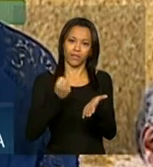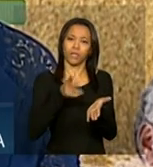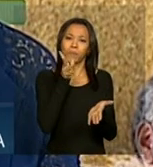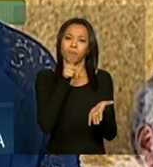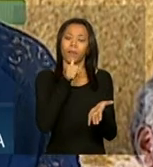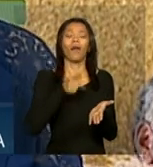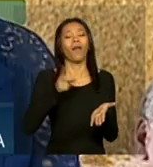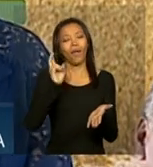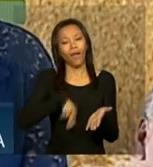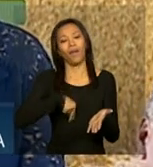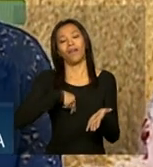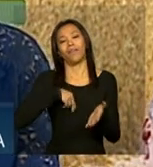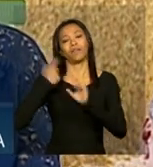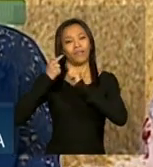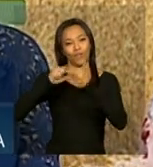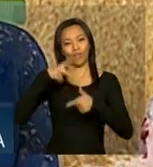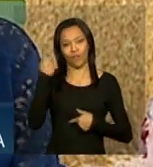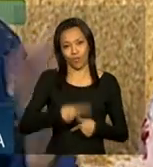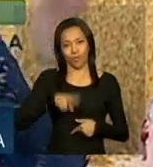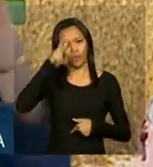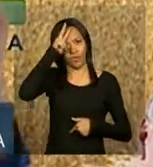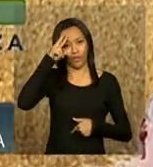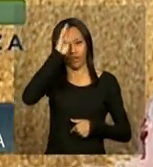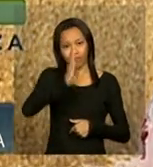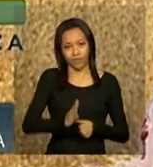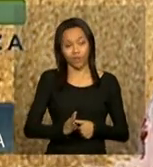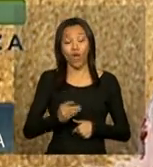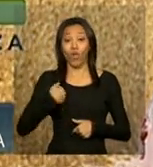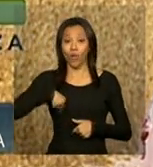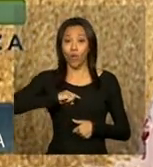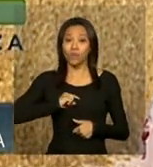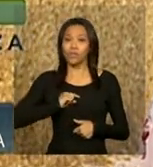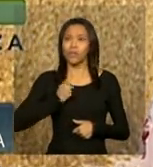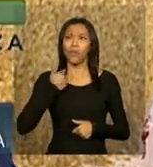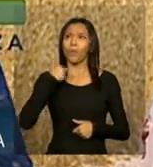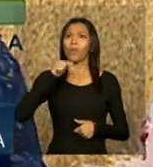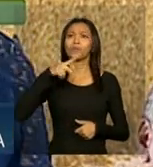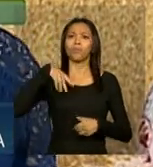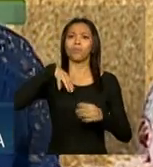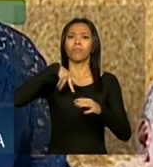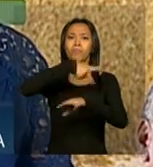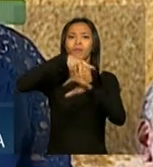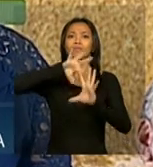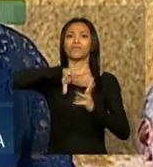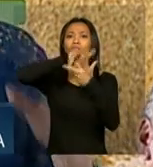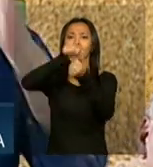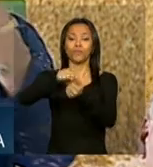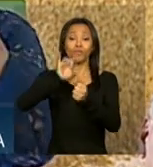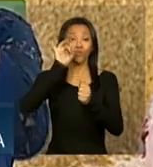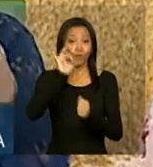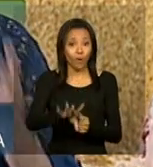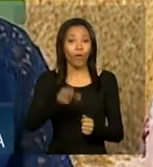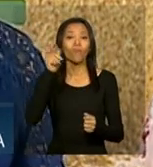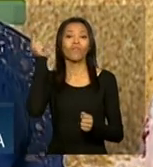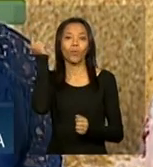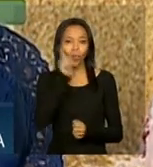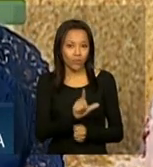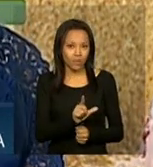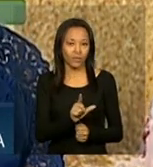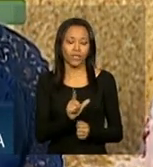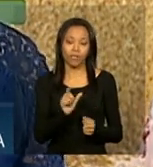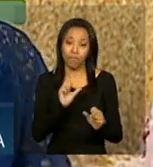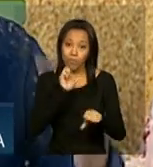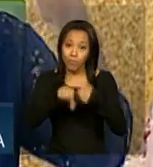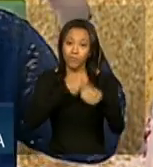nossa história. Nós, como nenhum outro país do mundo, só conseguiremos também traçar esse